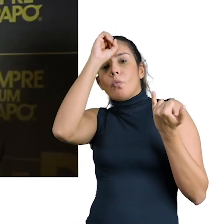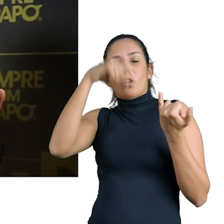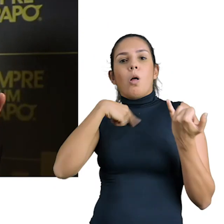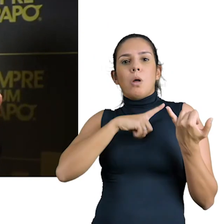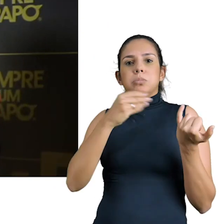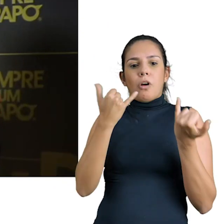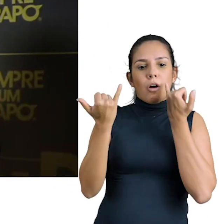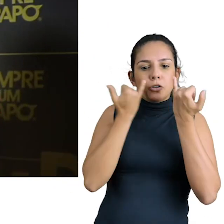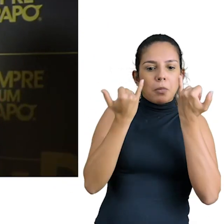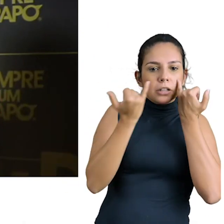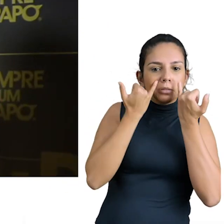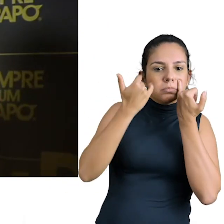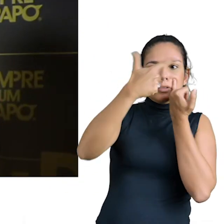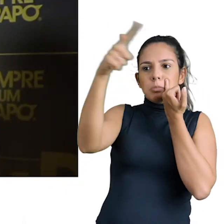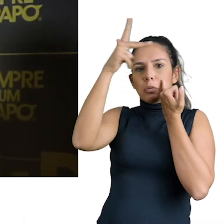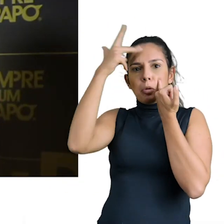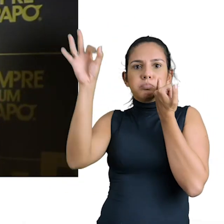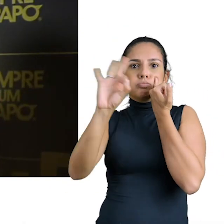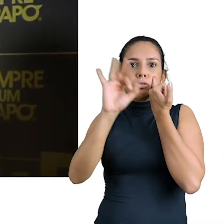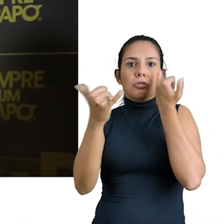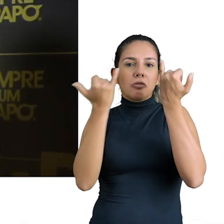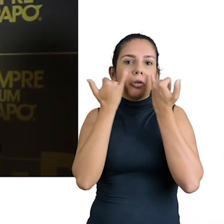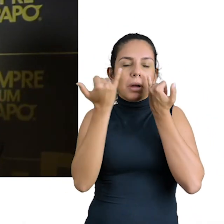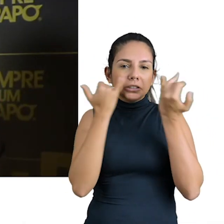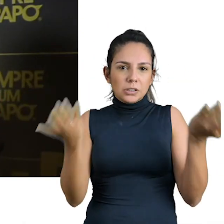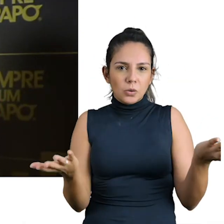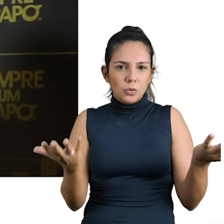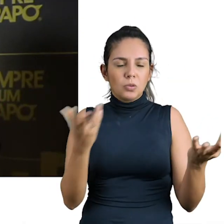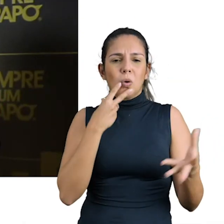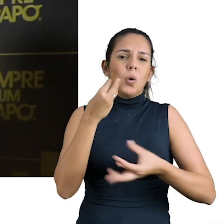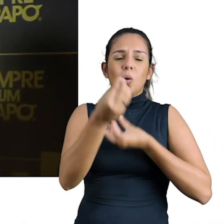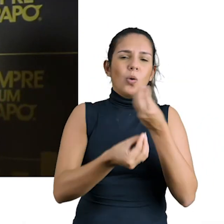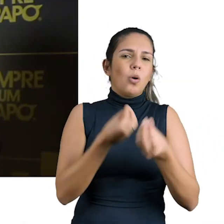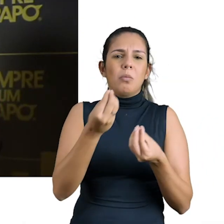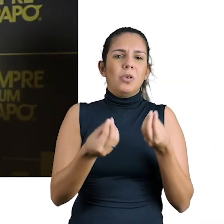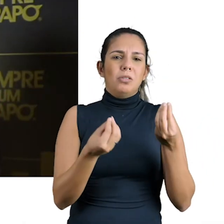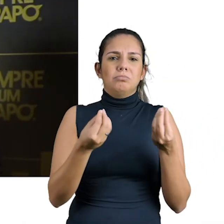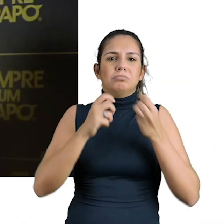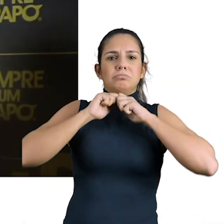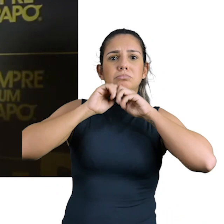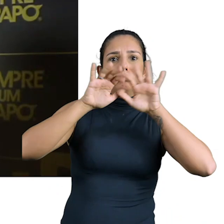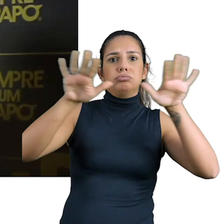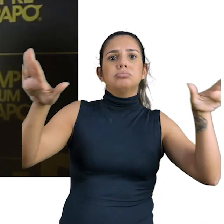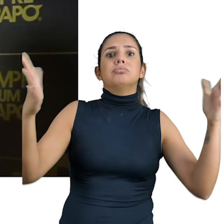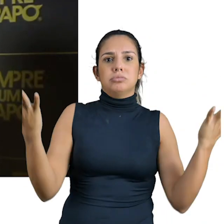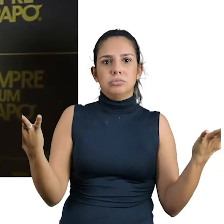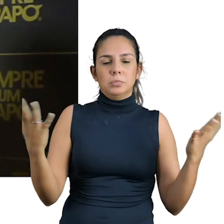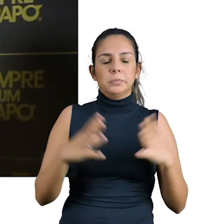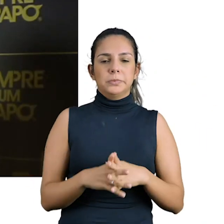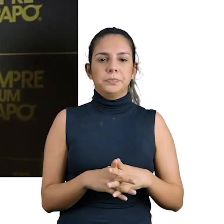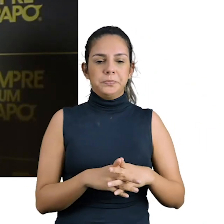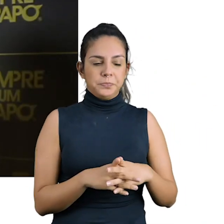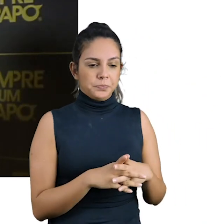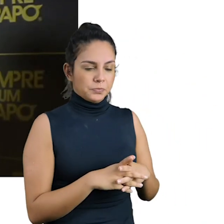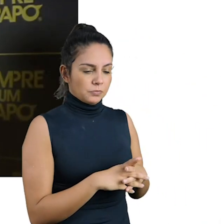alheia ao que está acontecendo, não é? Como é que isso vai repercutir um pouquinho ali na